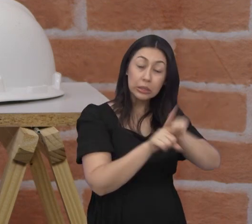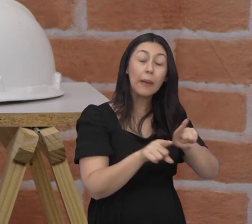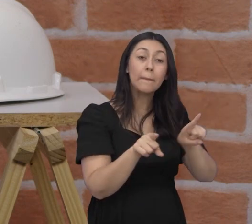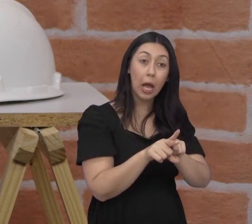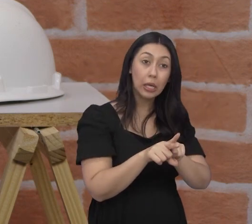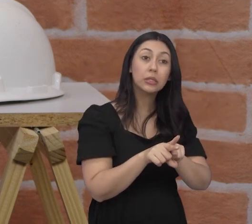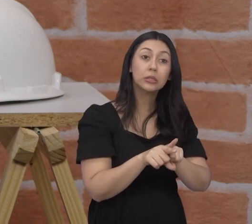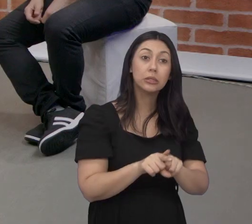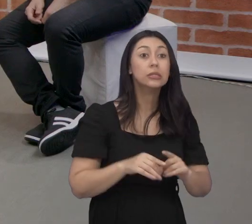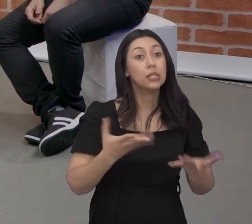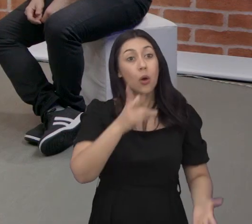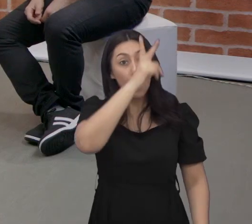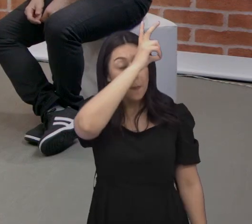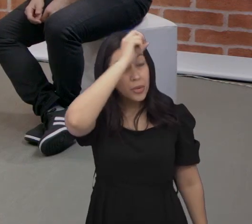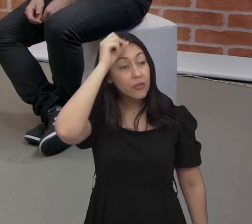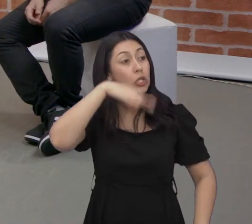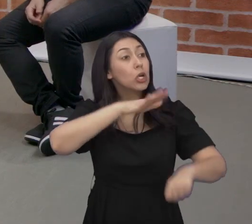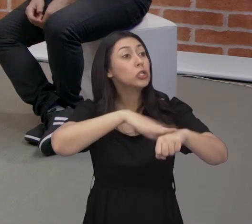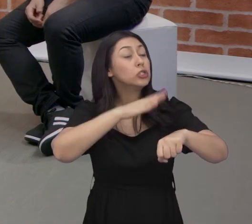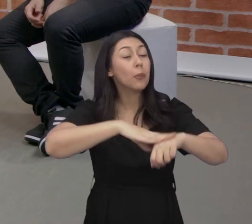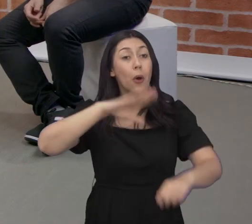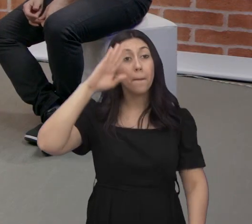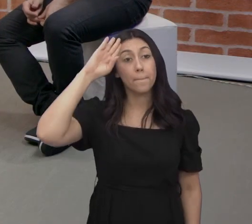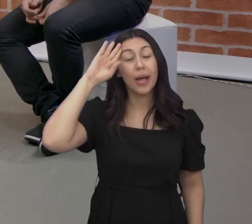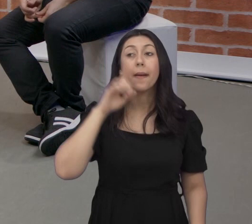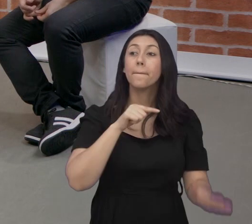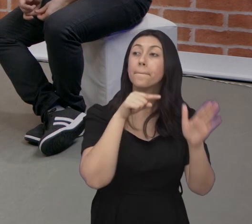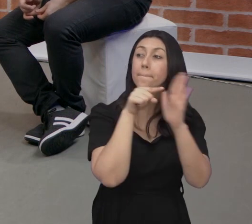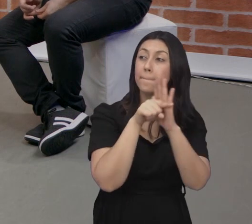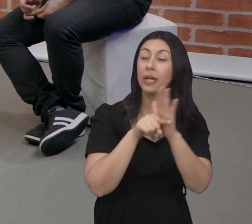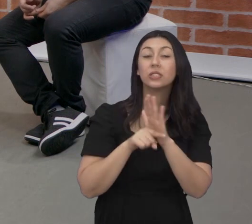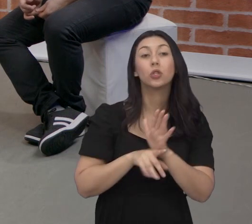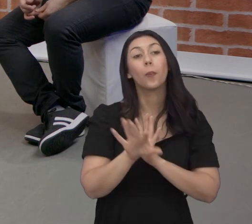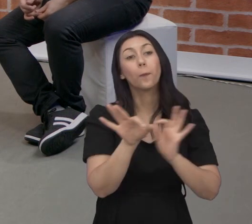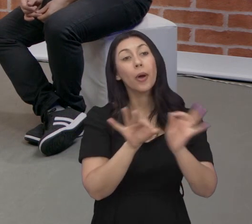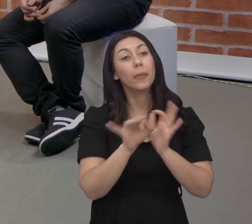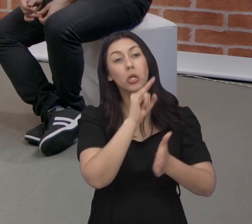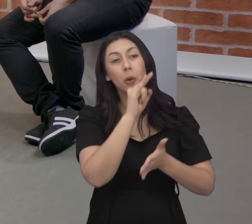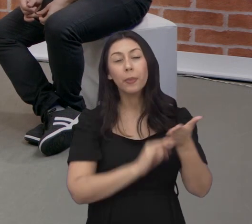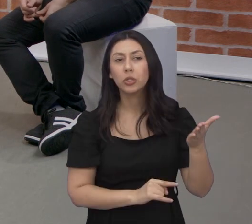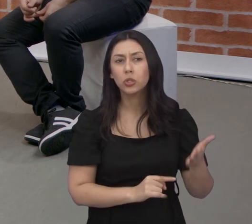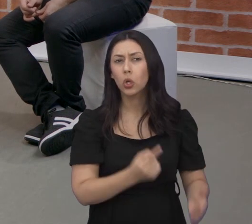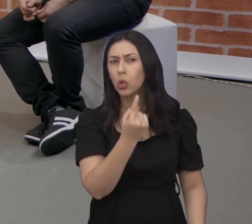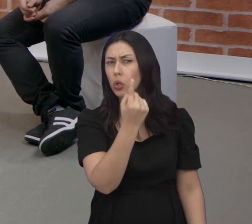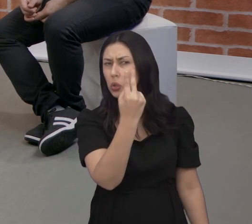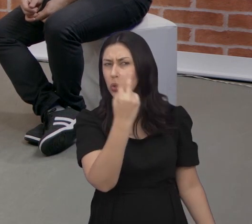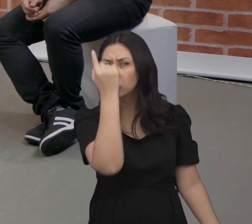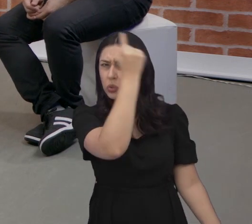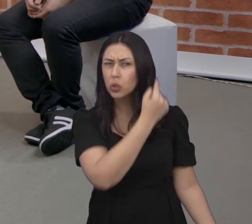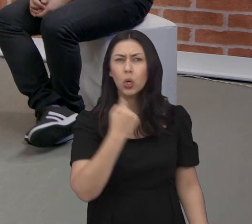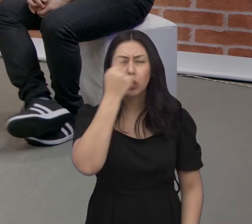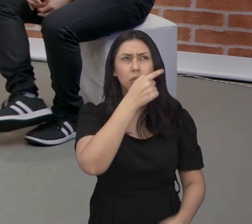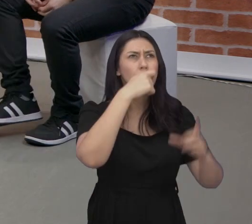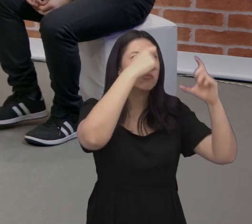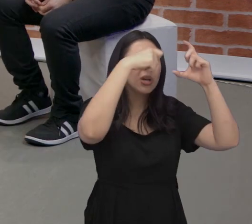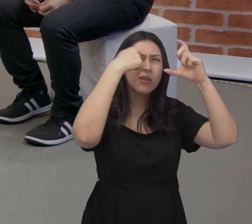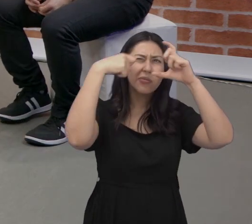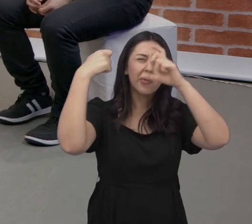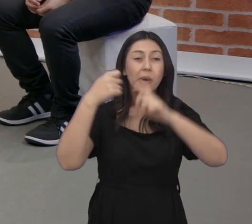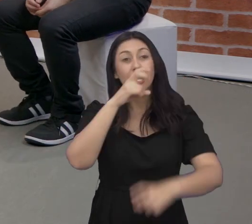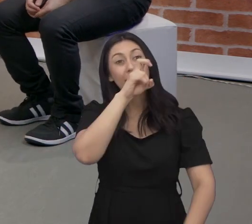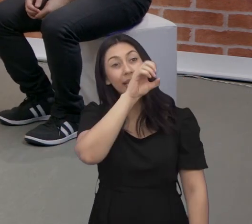Então, o prefeito chamou o exército pesquisou, documentou tudo aquilo, Foram 12 horas de filmagens desses